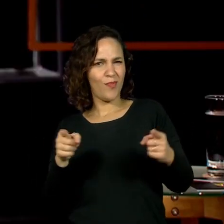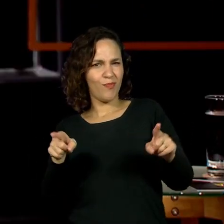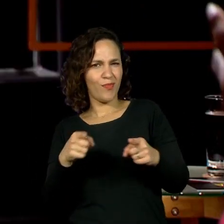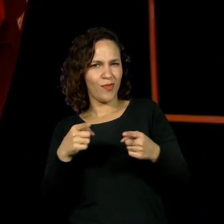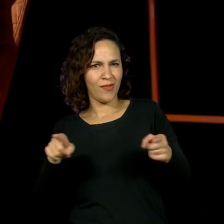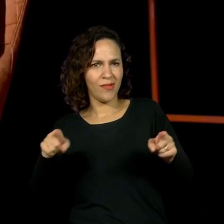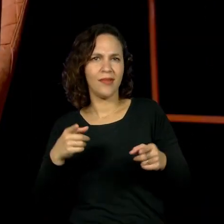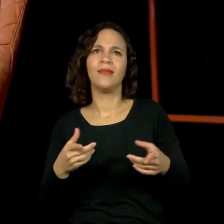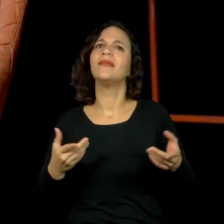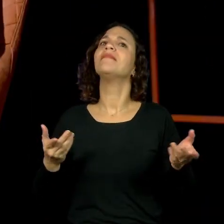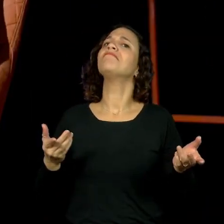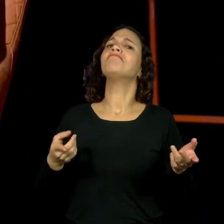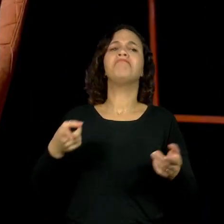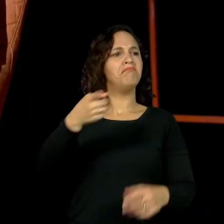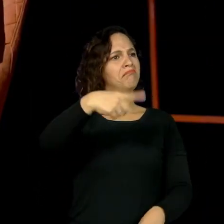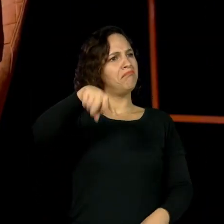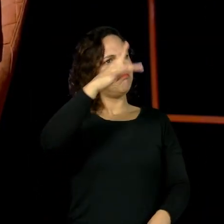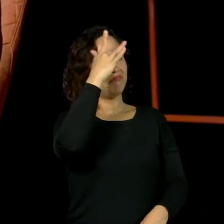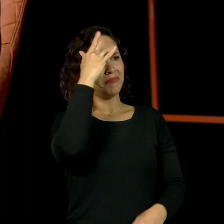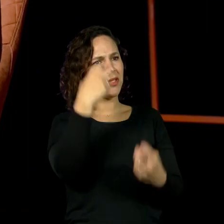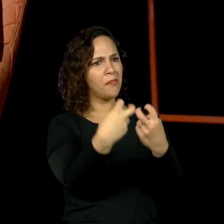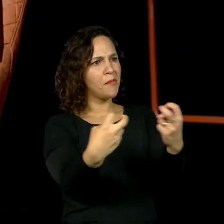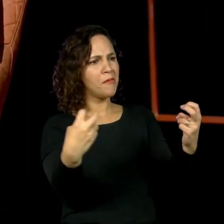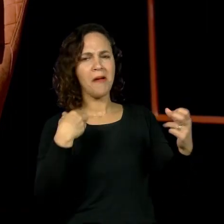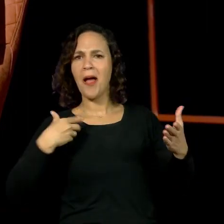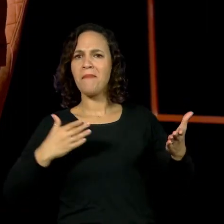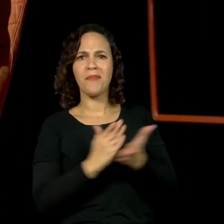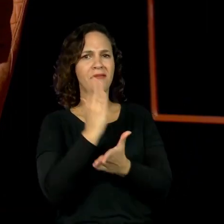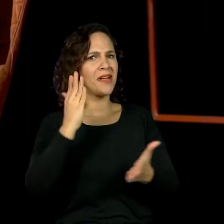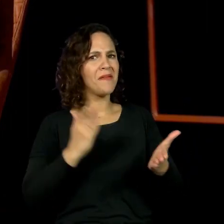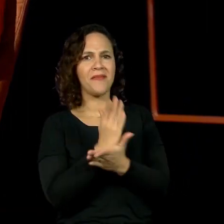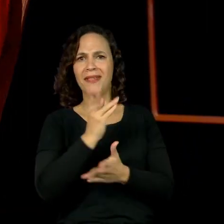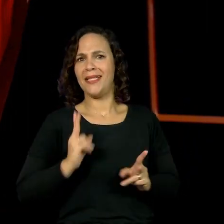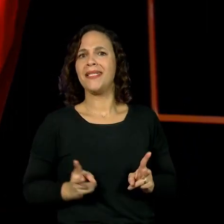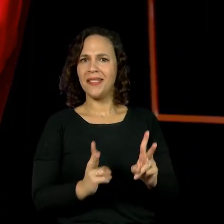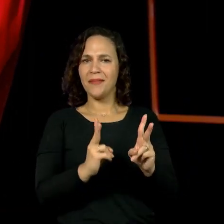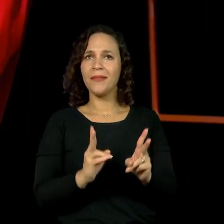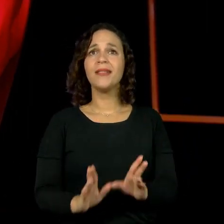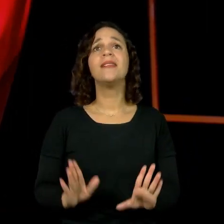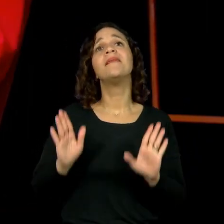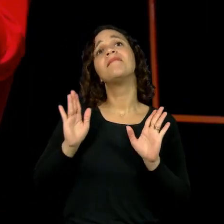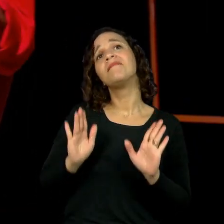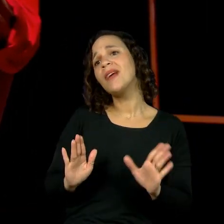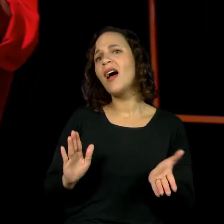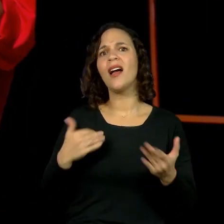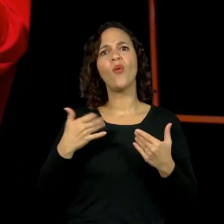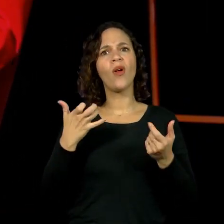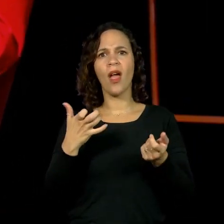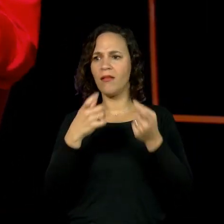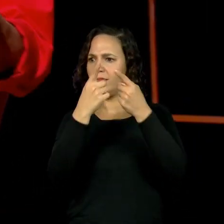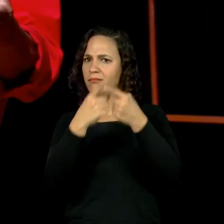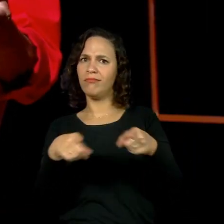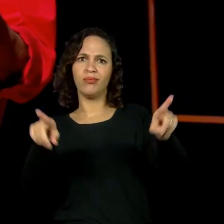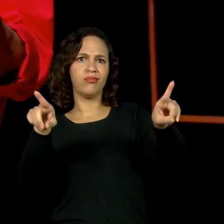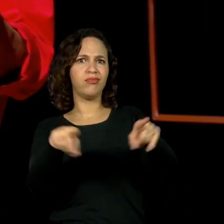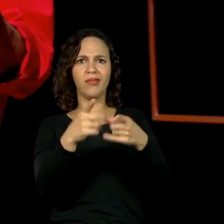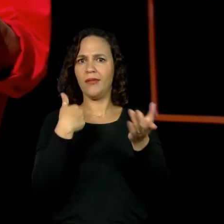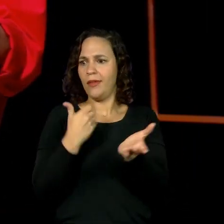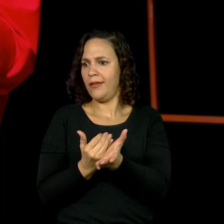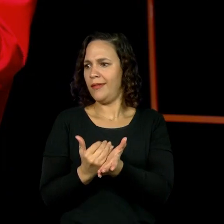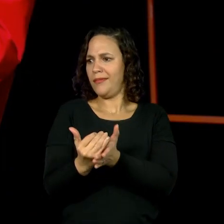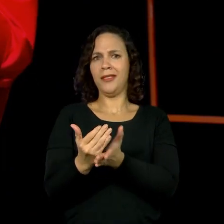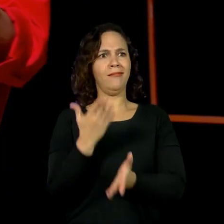Era aprovado em todos, não dava outra, era aprovado sempre, né? Mas eu olhava, eu queria orquestra, né? Imagina, eu queria começar com